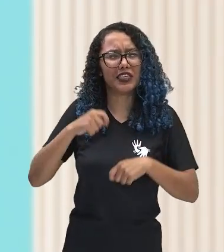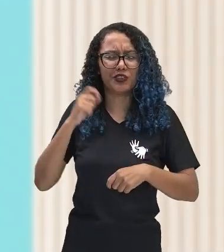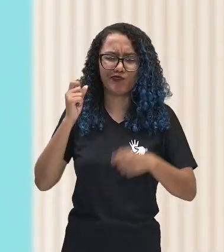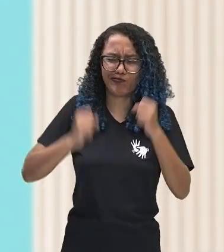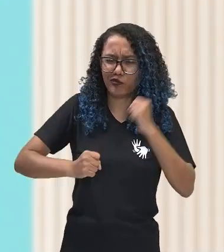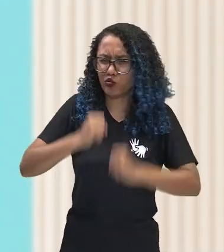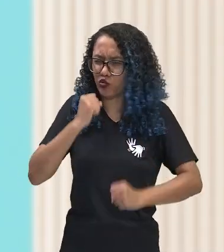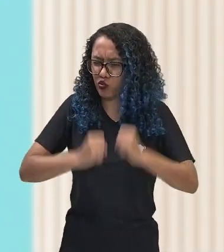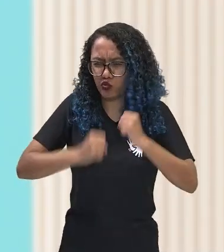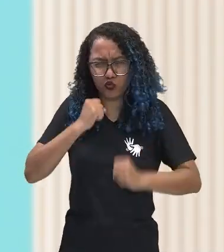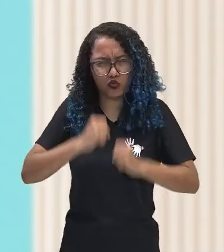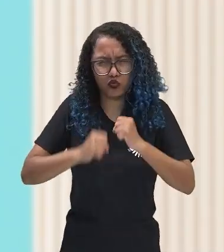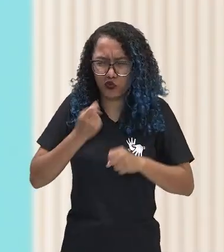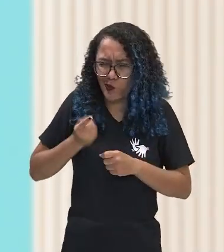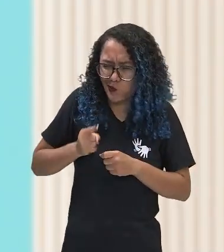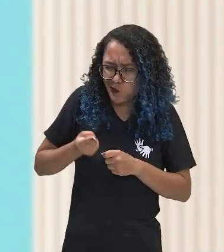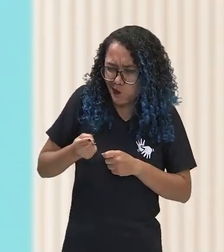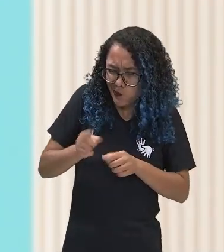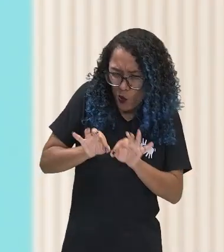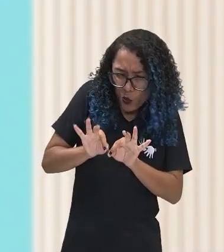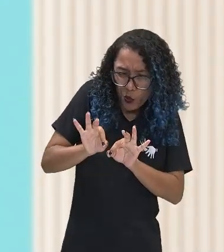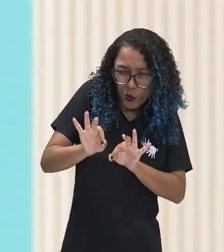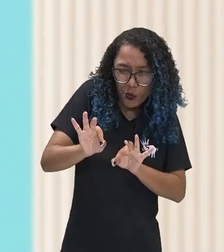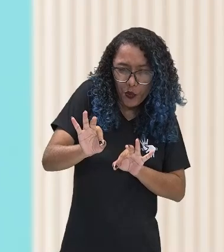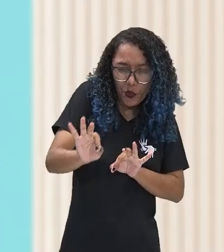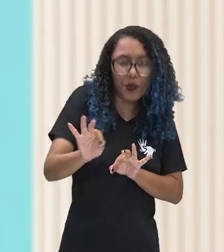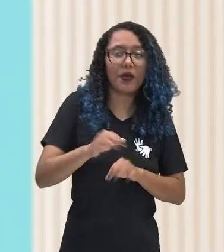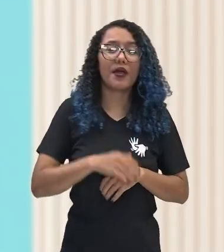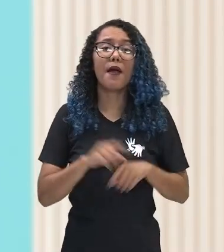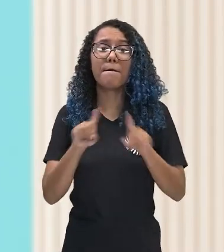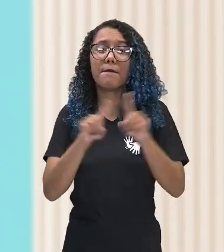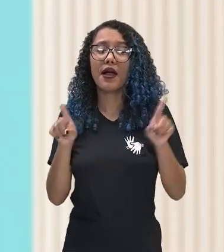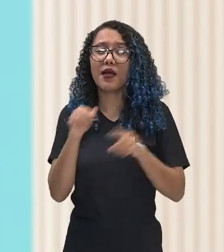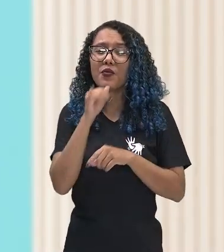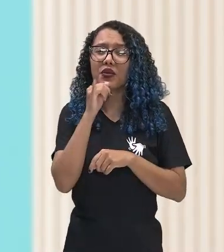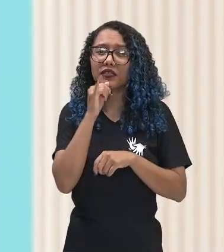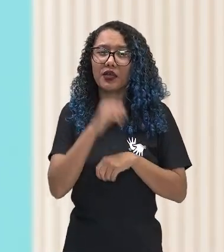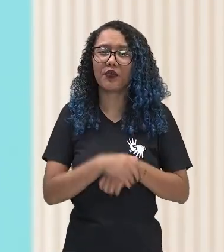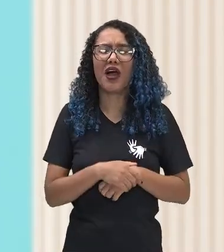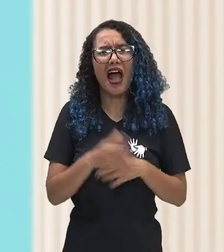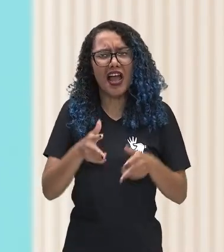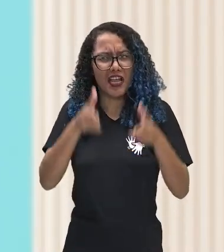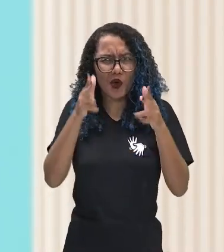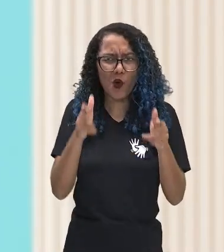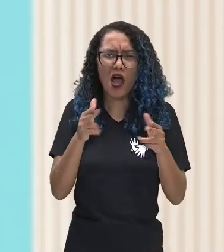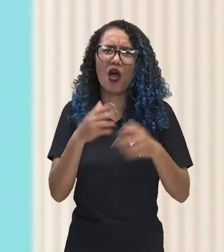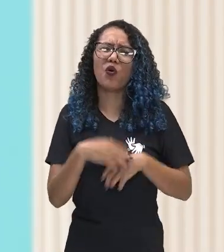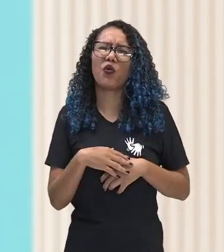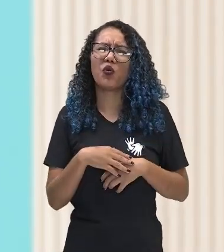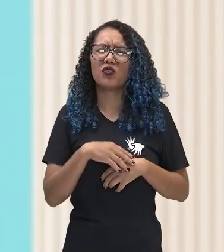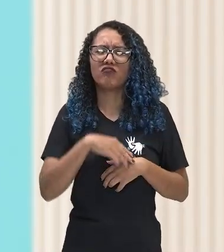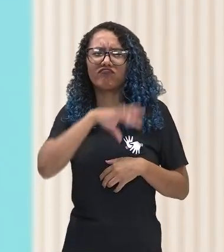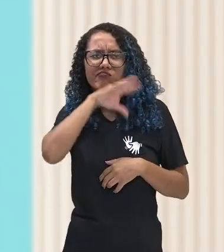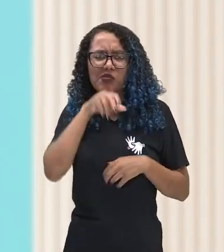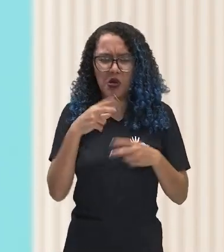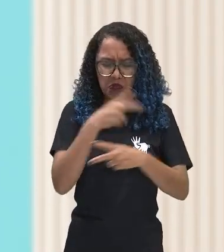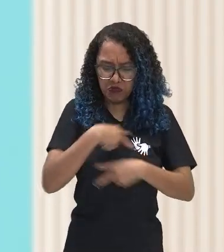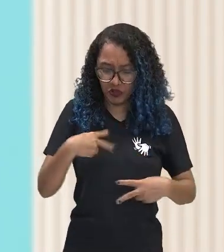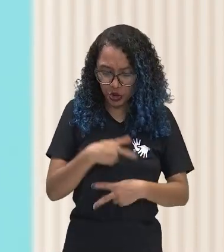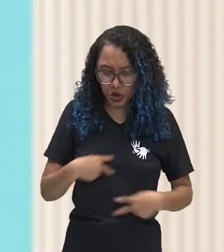distâncias Ah mas o ser humano não tem capacidade de correr igual um tigre igual uma